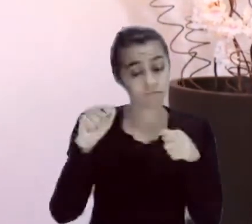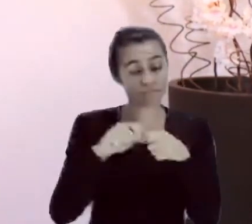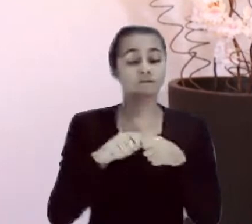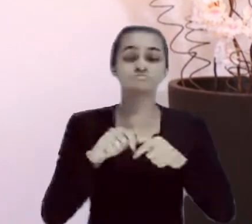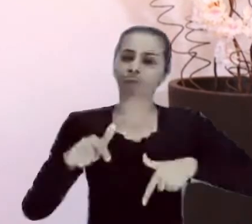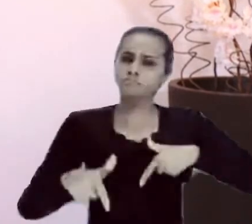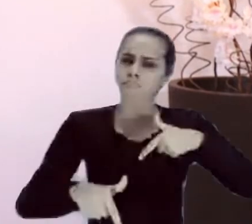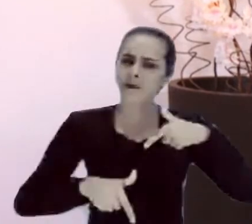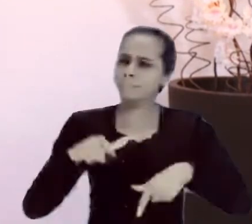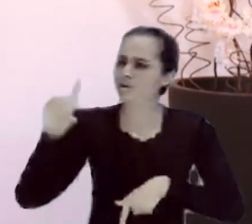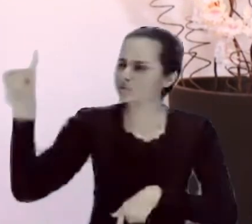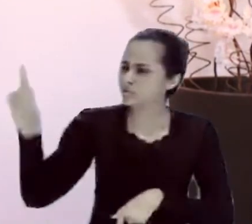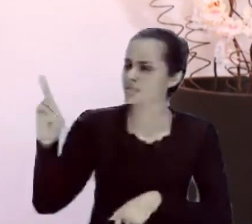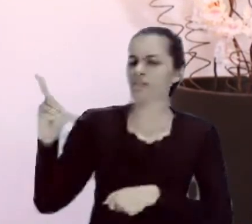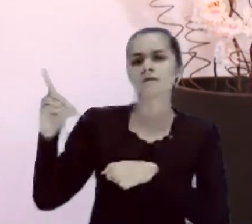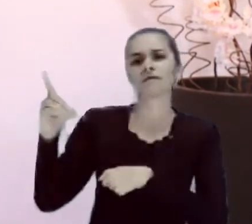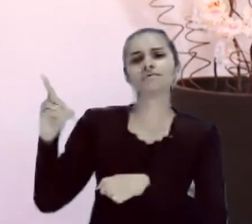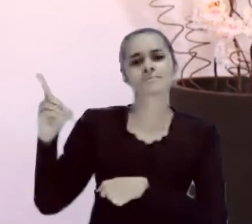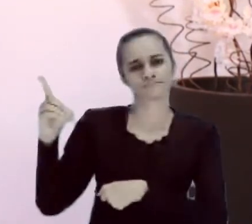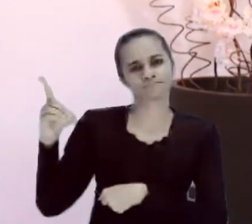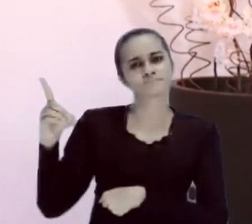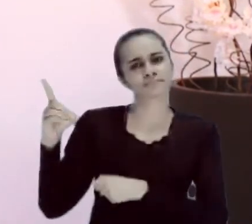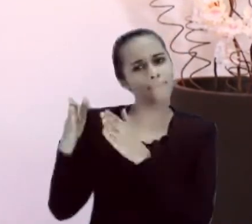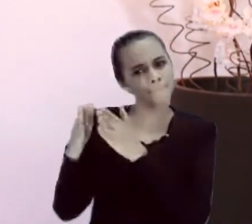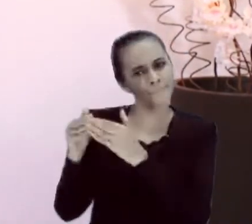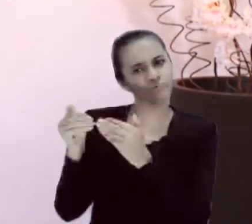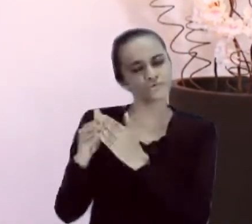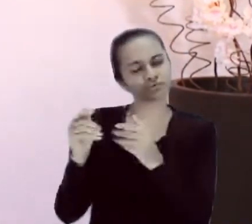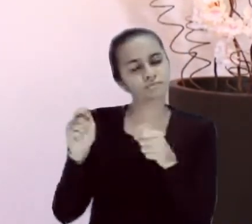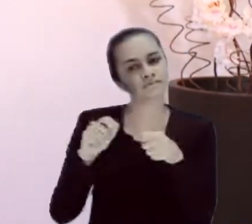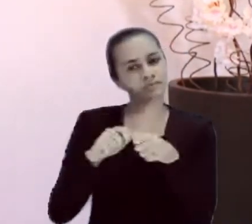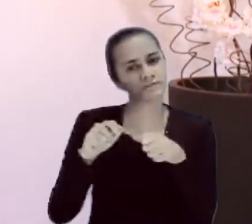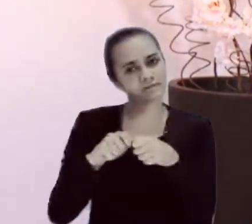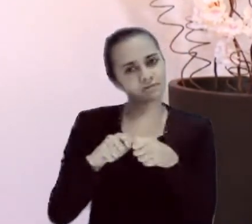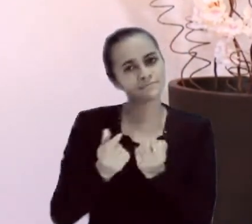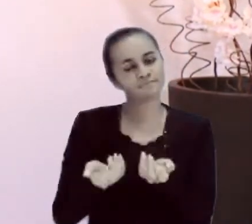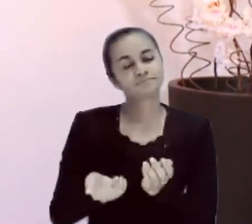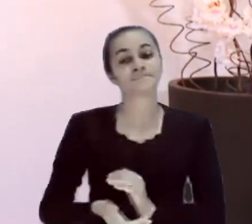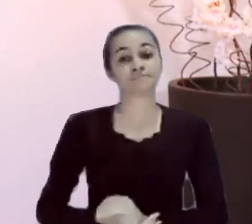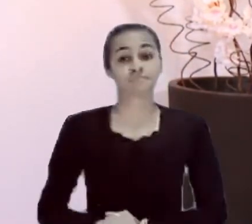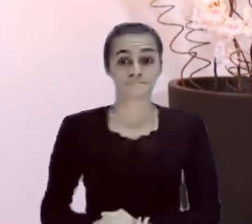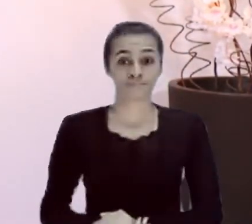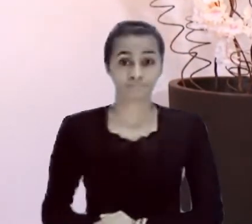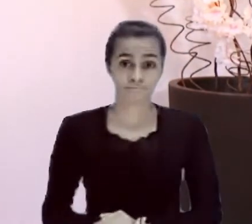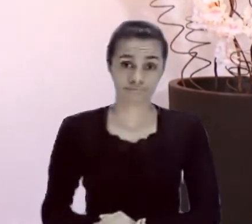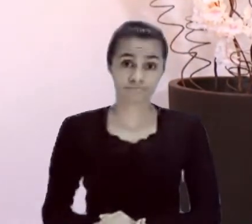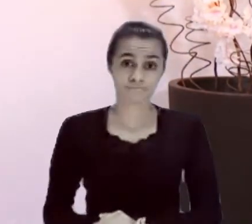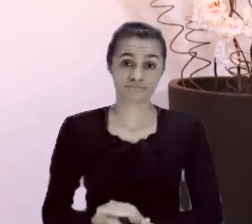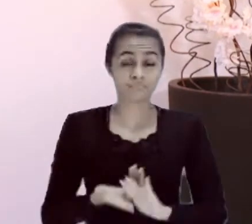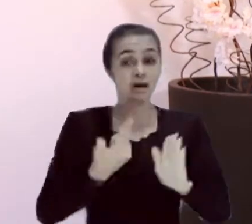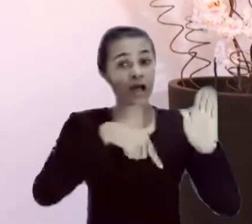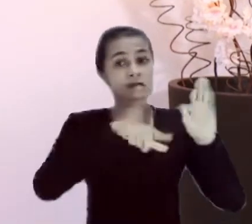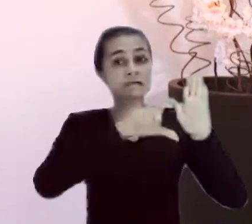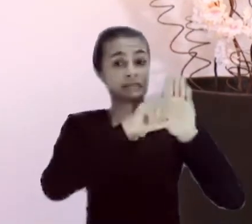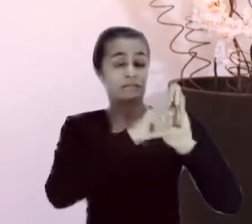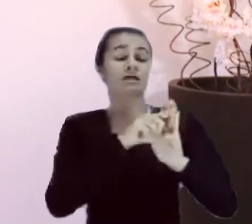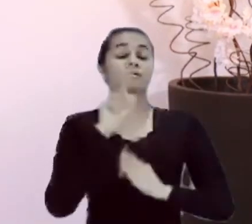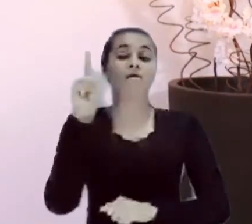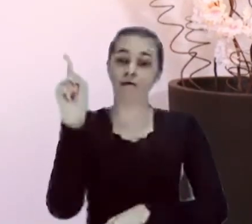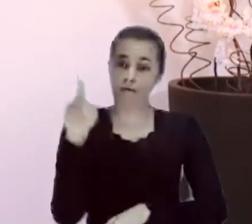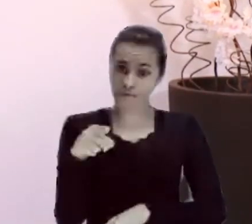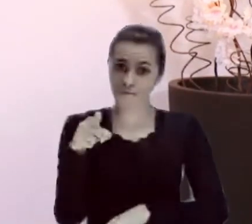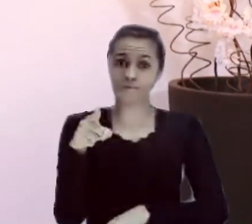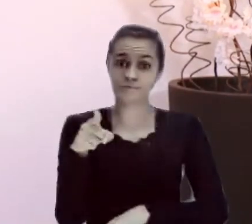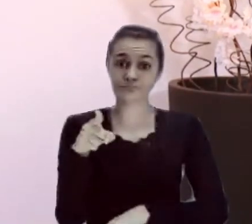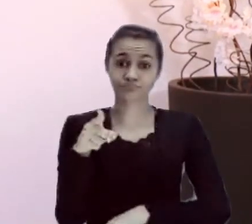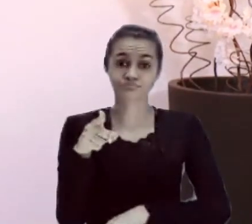lá atrás. A lei da rebusca, irmãos, nada mais é que assistência social.